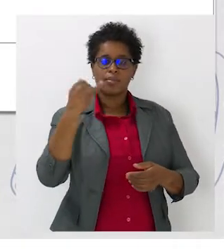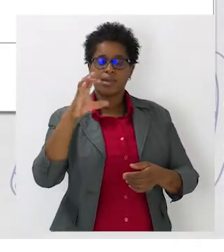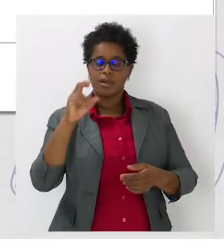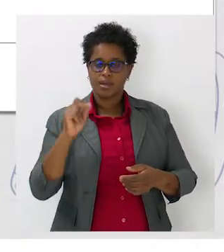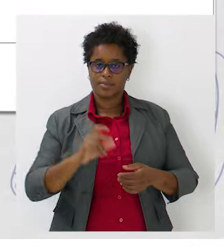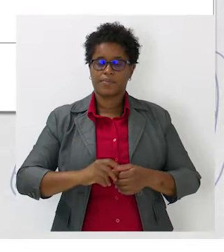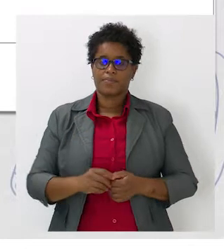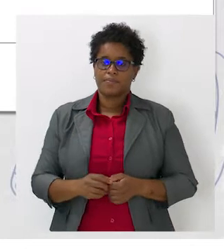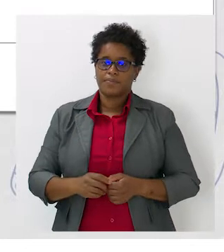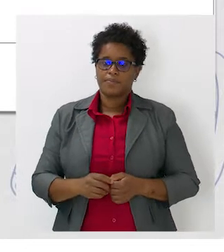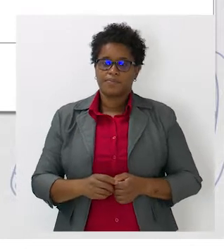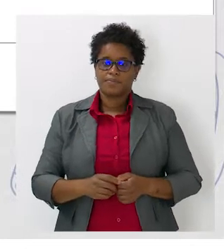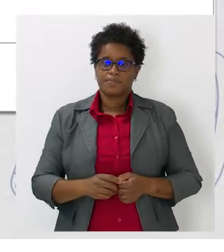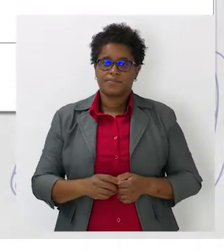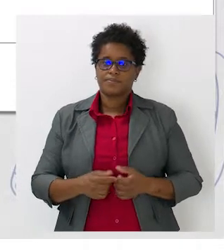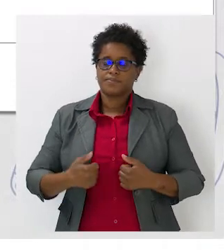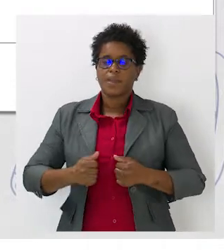helênica.